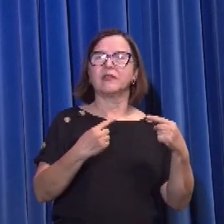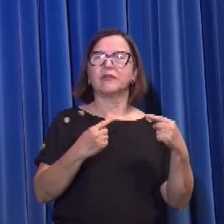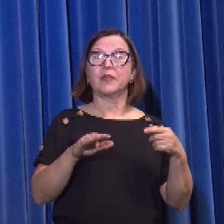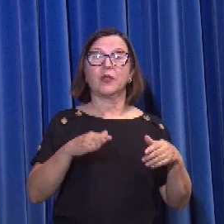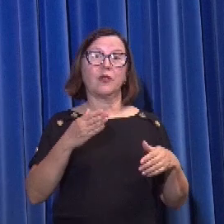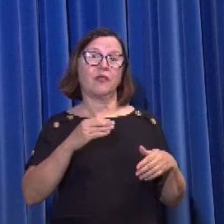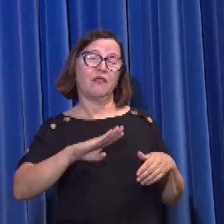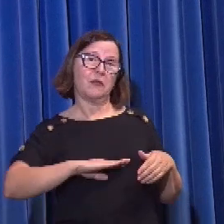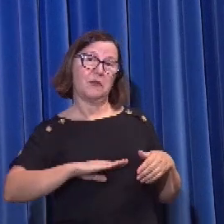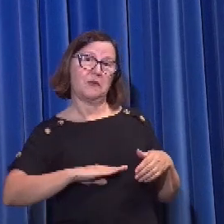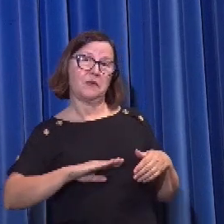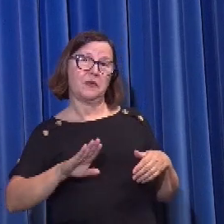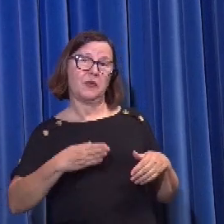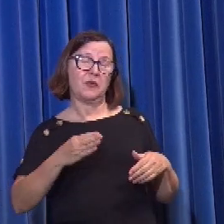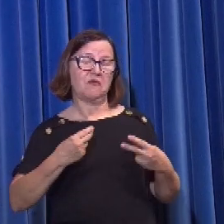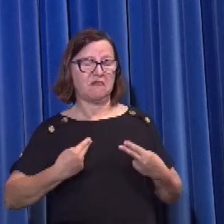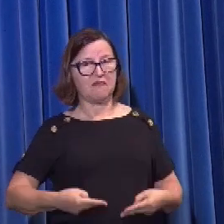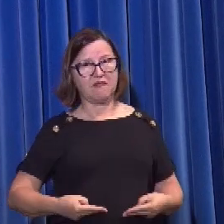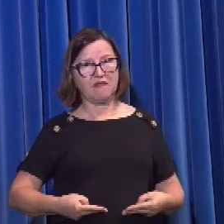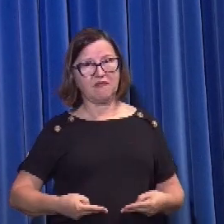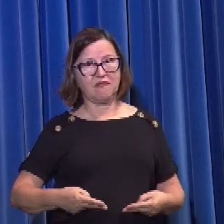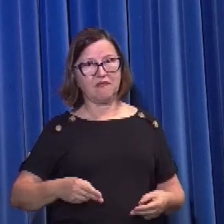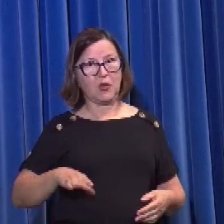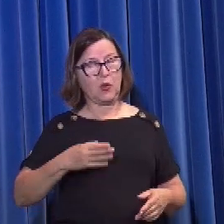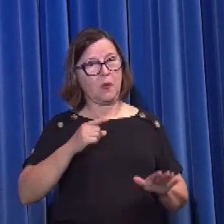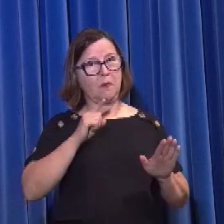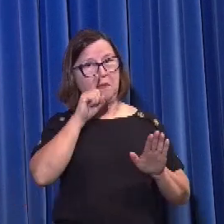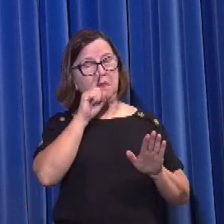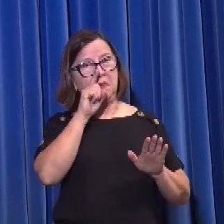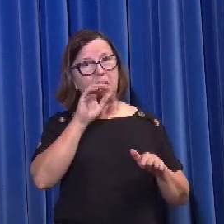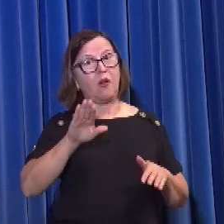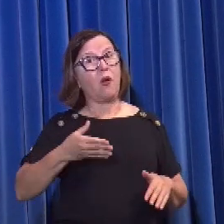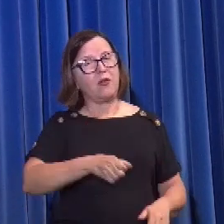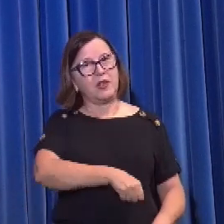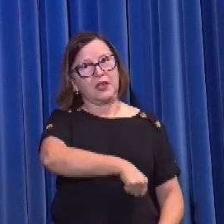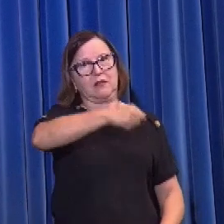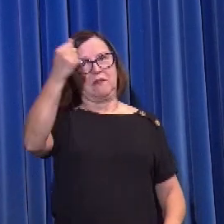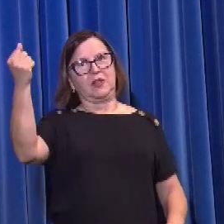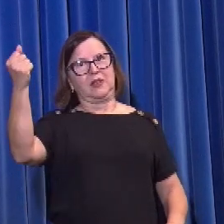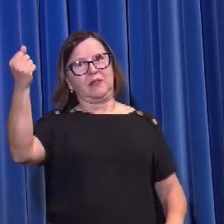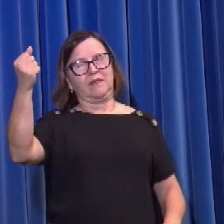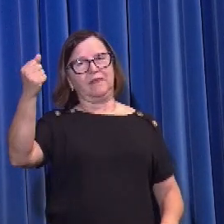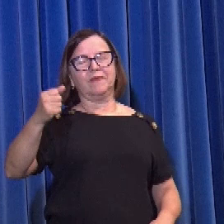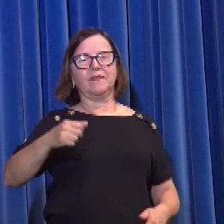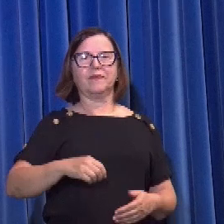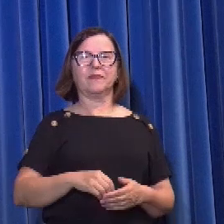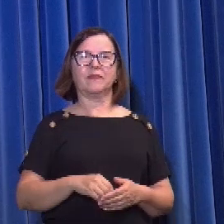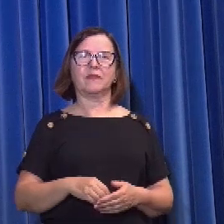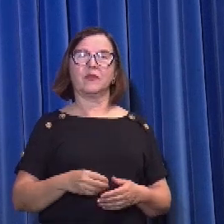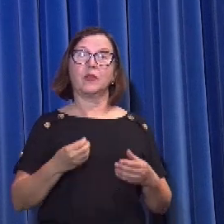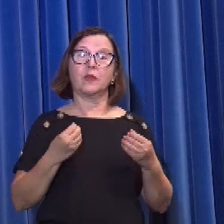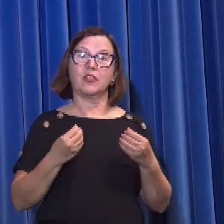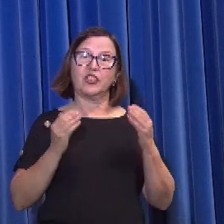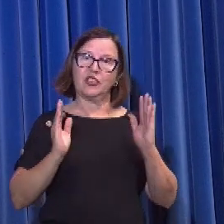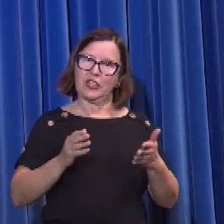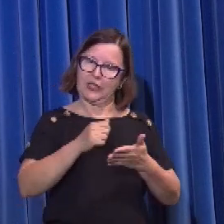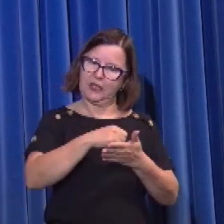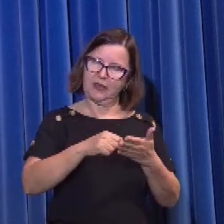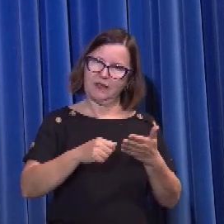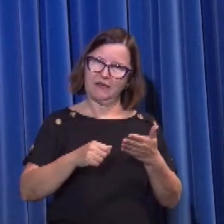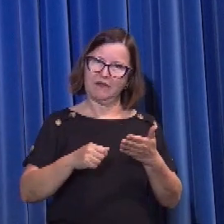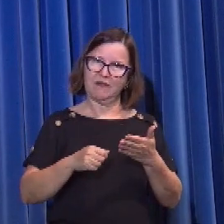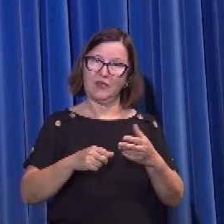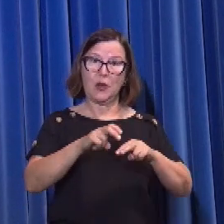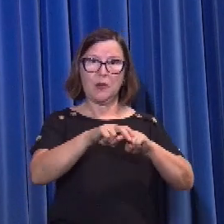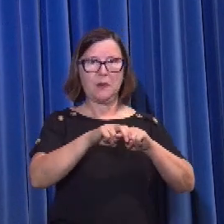ou fome, ou nudez, ou perigo, ou espada? Como está escrito,